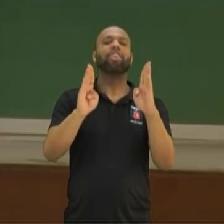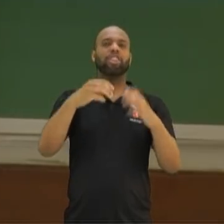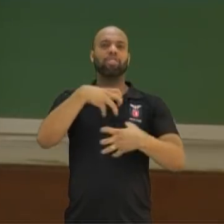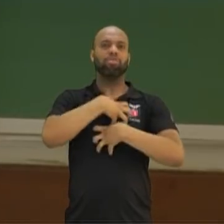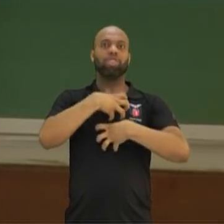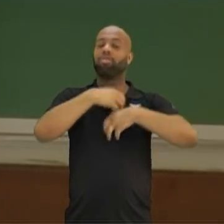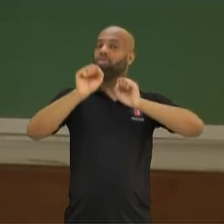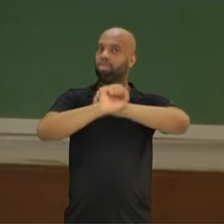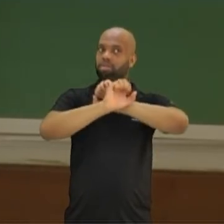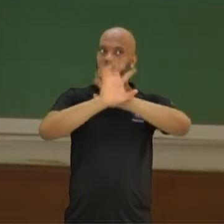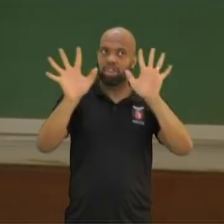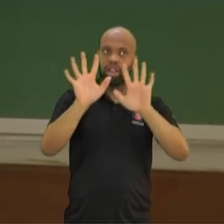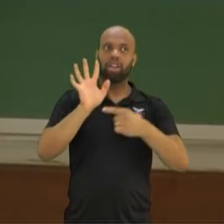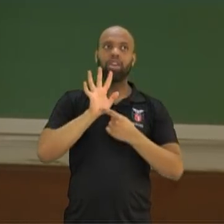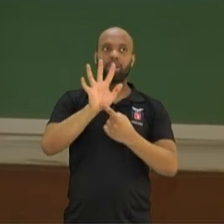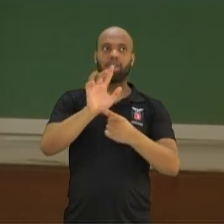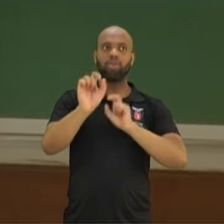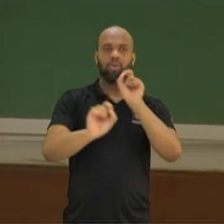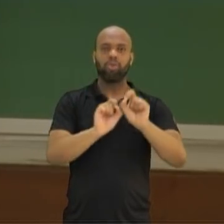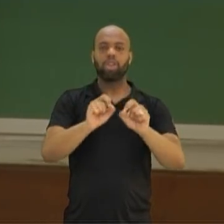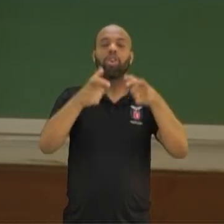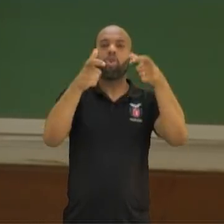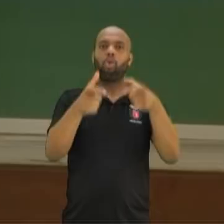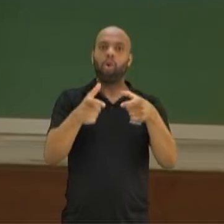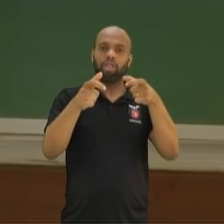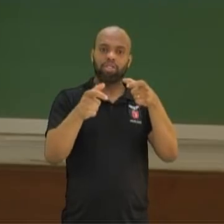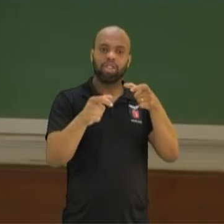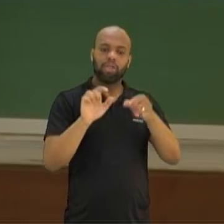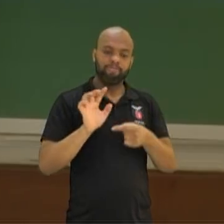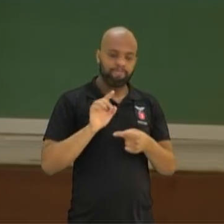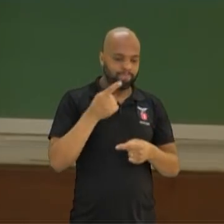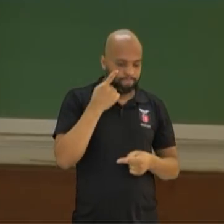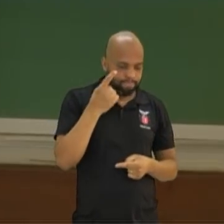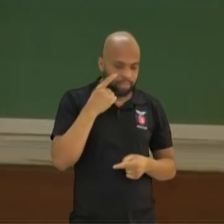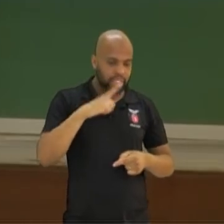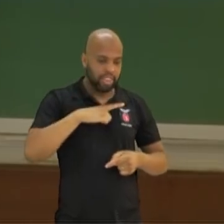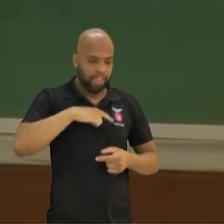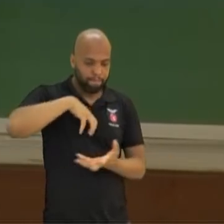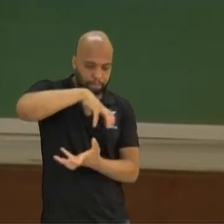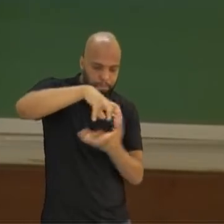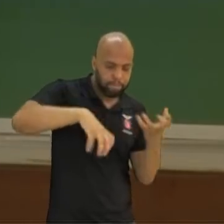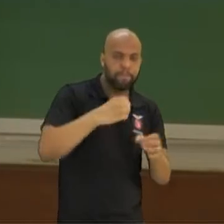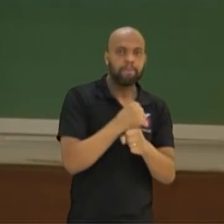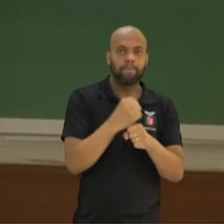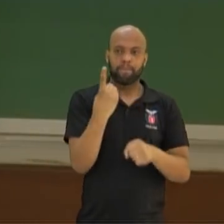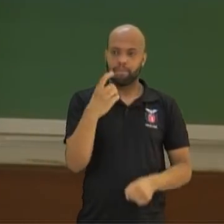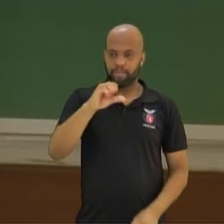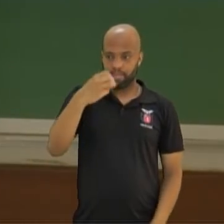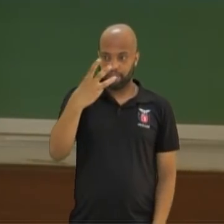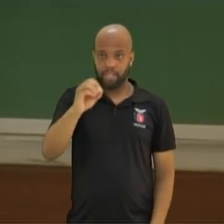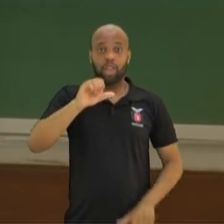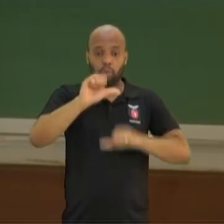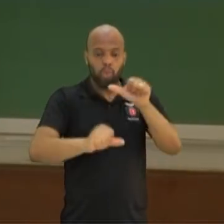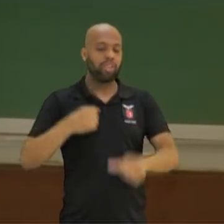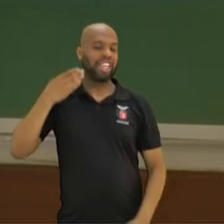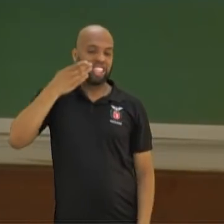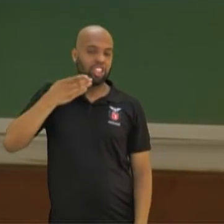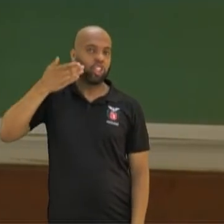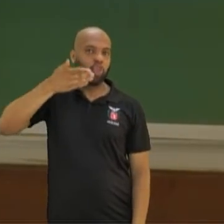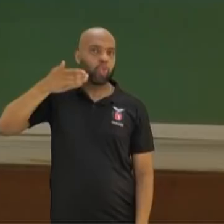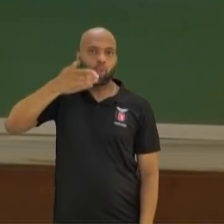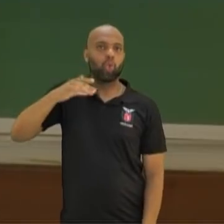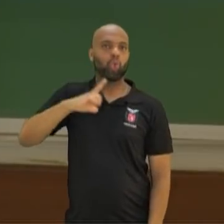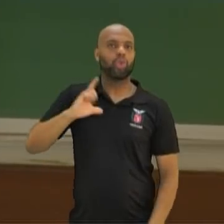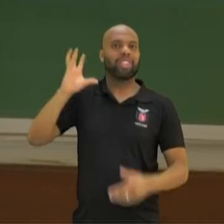explícita. Ele identifica-se muito na região já a partir da Revolução de 30 e muda o discurso dentro